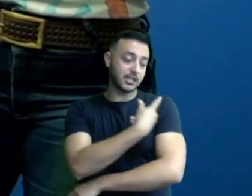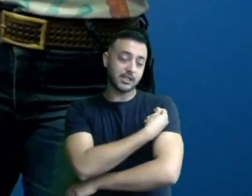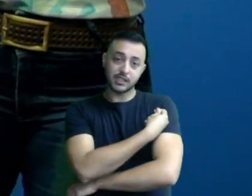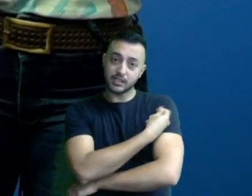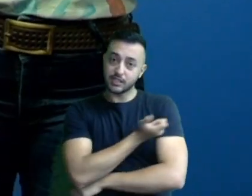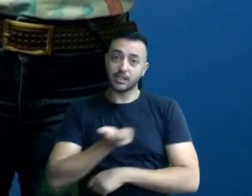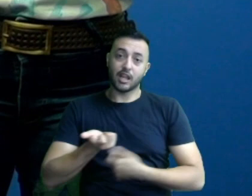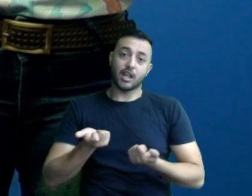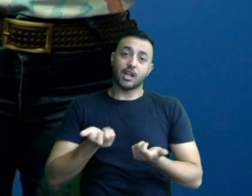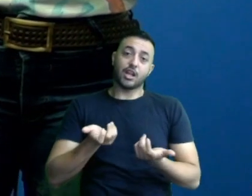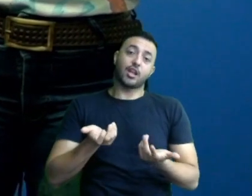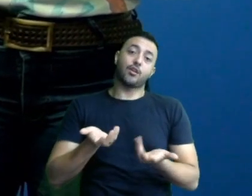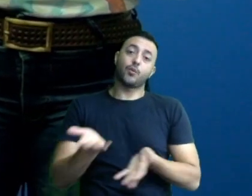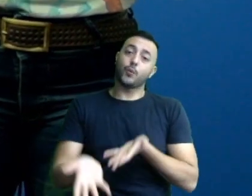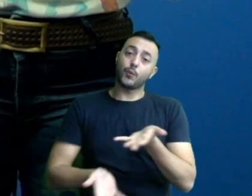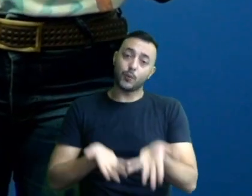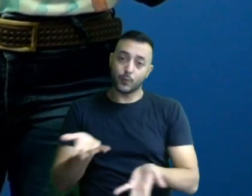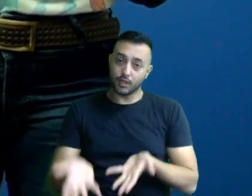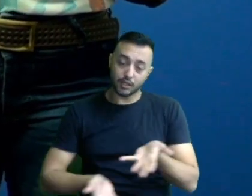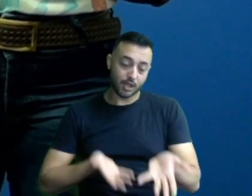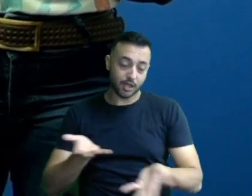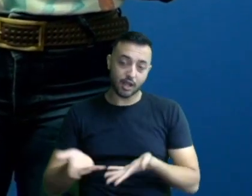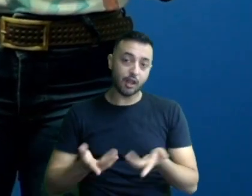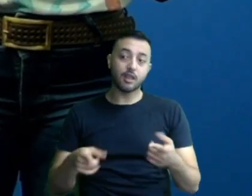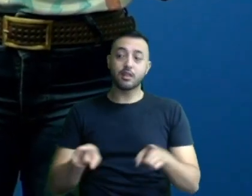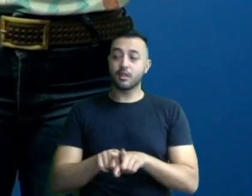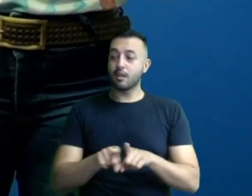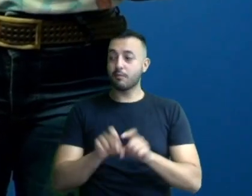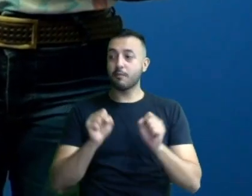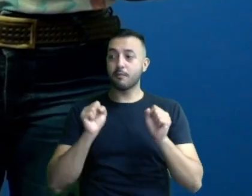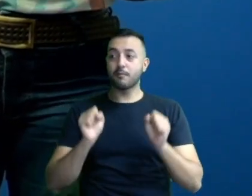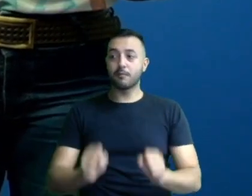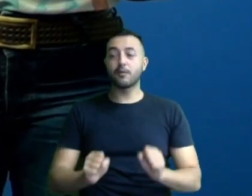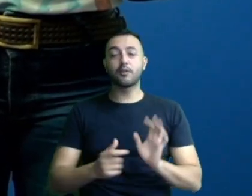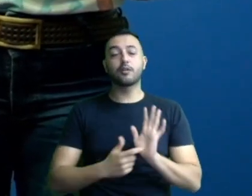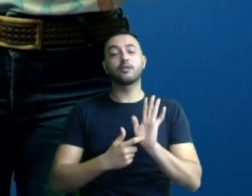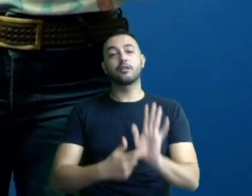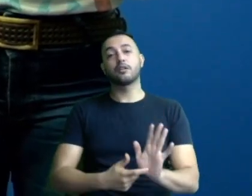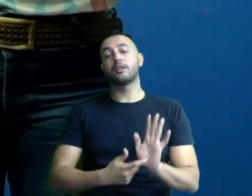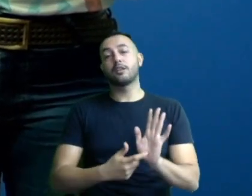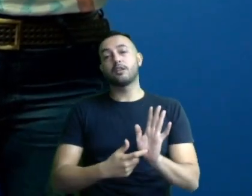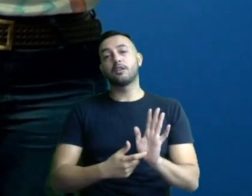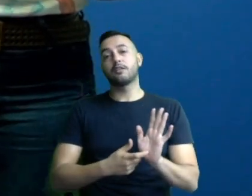né, os cuidados, né? Vocês podem abordar aí como